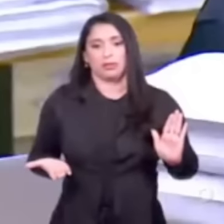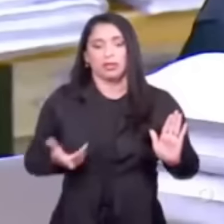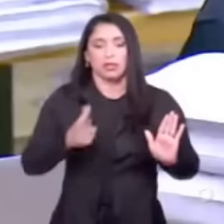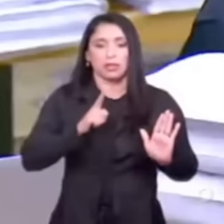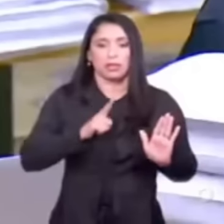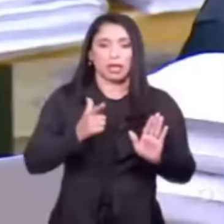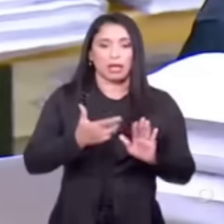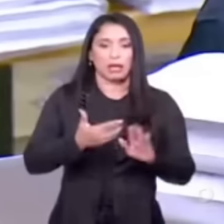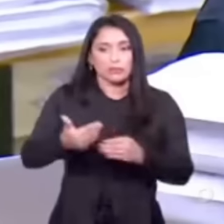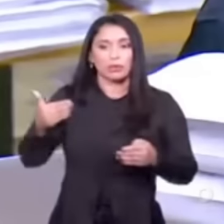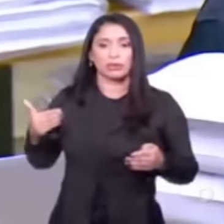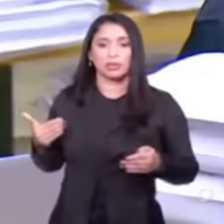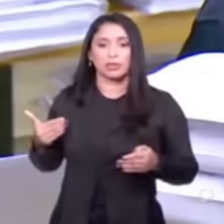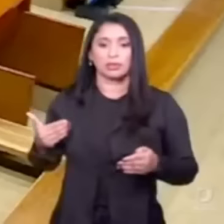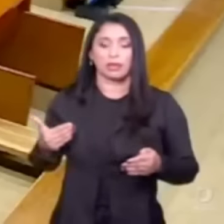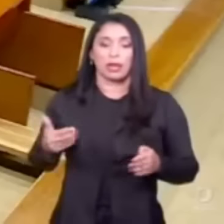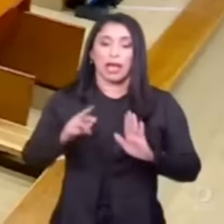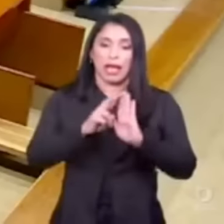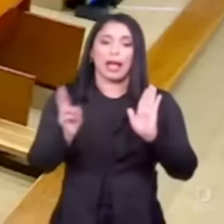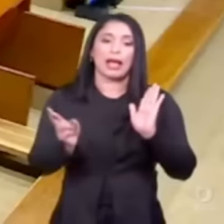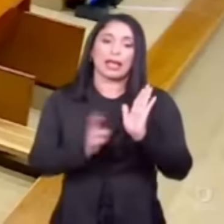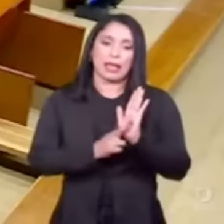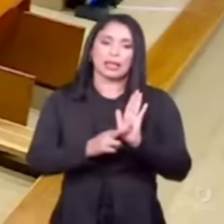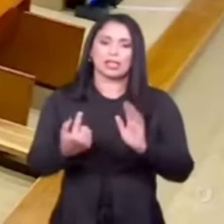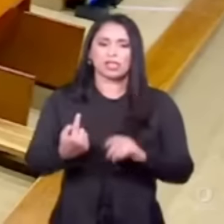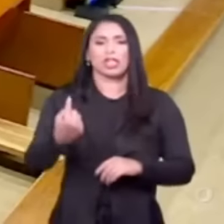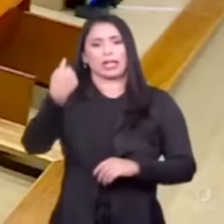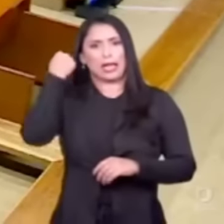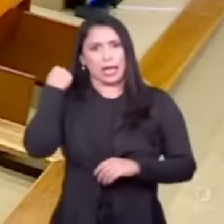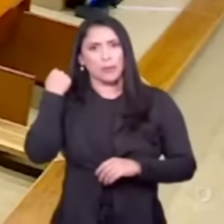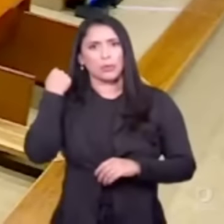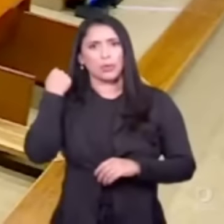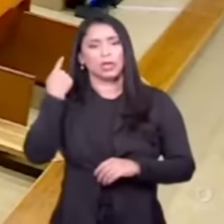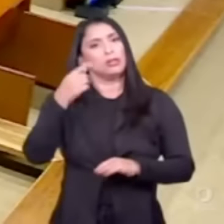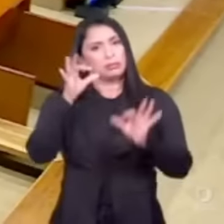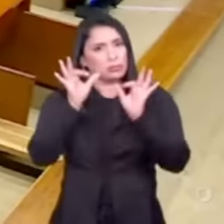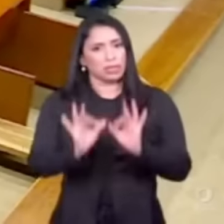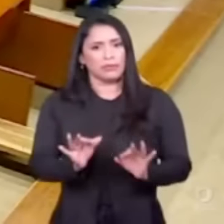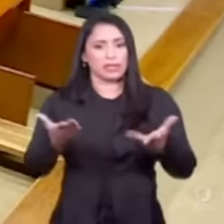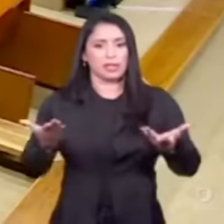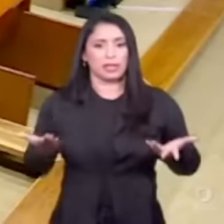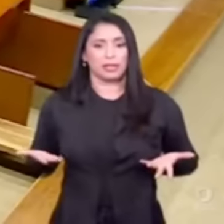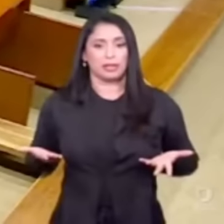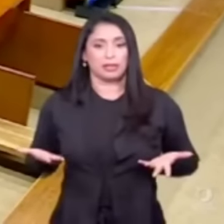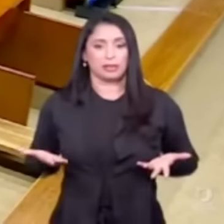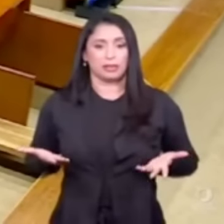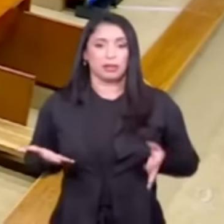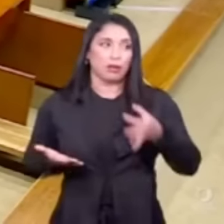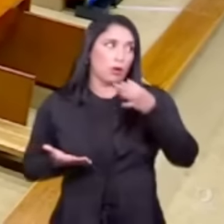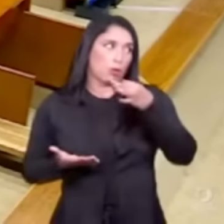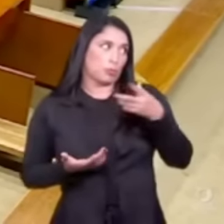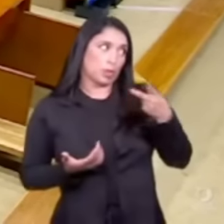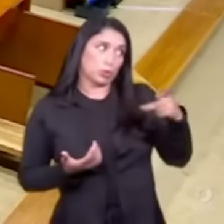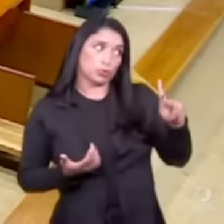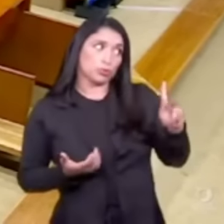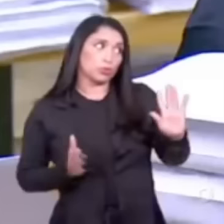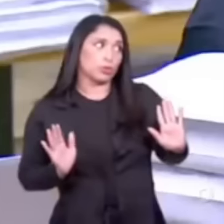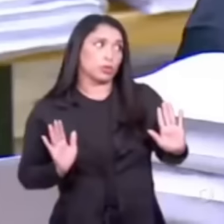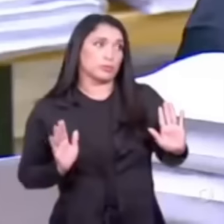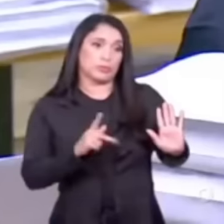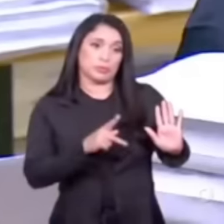coisa, você está retroagindo. Mas a regra que vigorava na época era essa. presidente, essa é a opinião de Vossa Claro. Excelência.